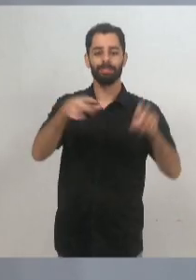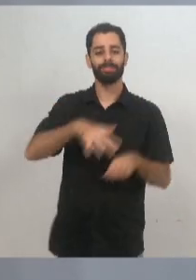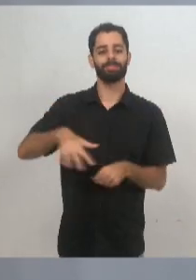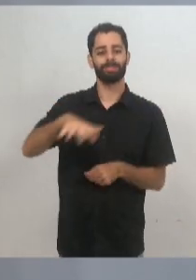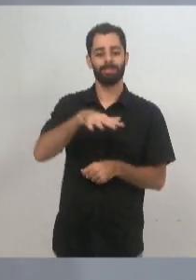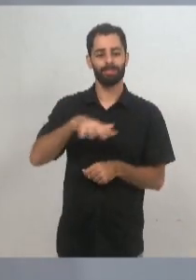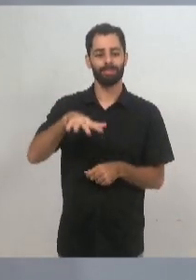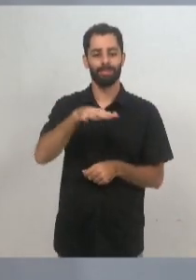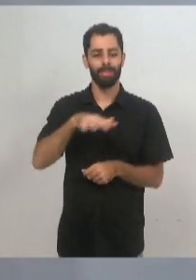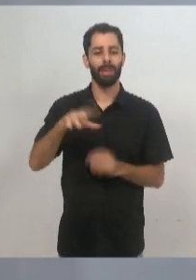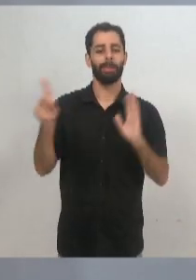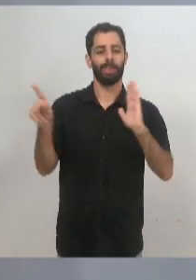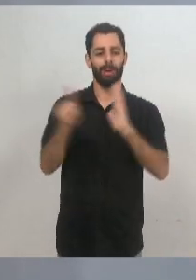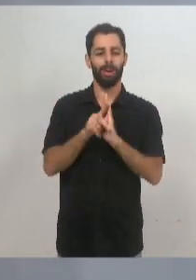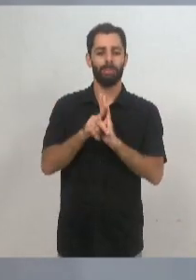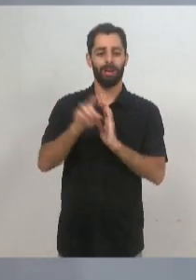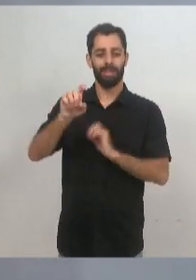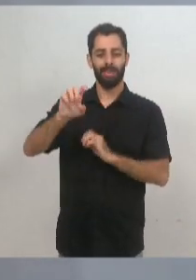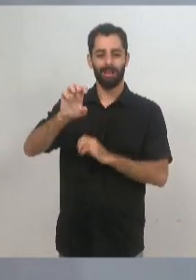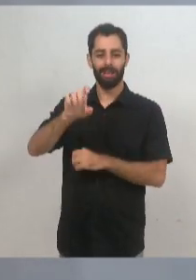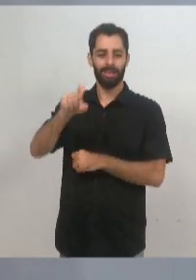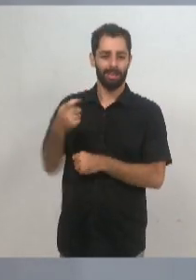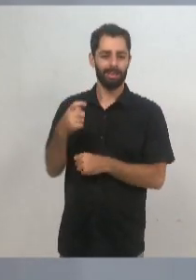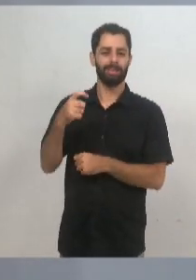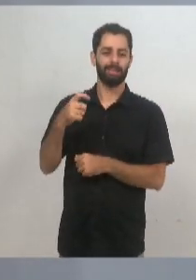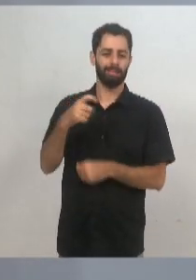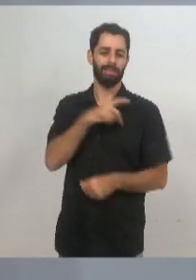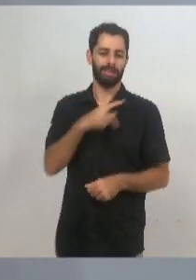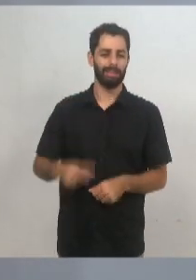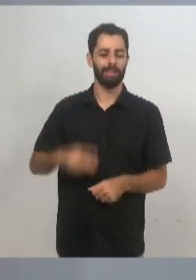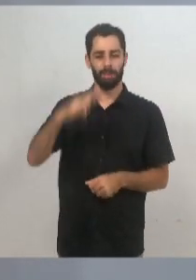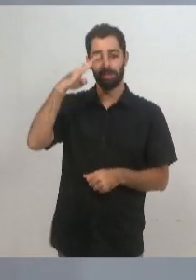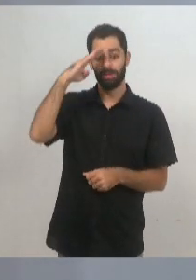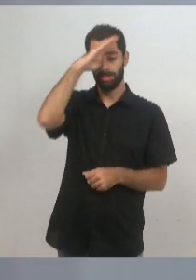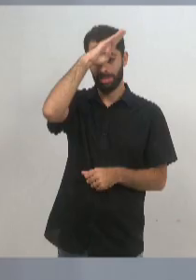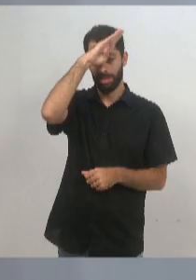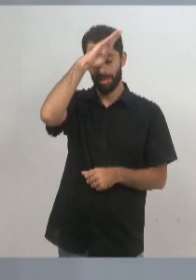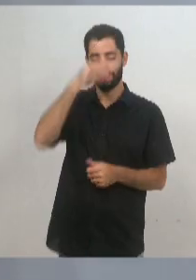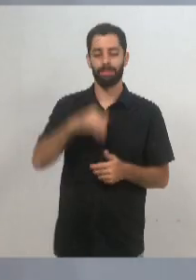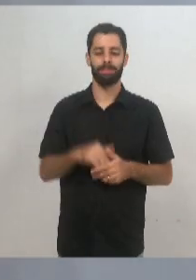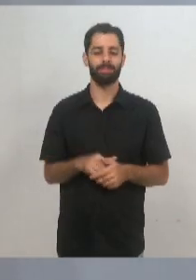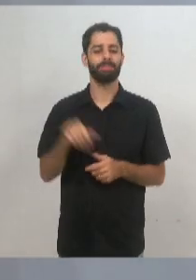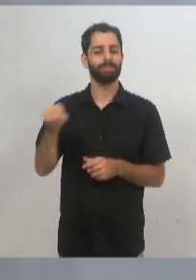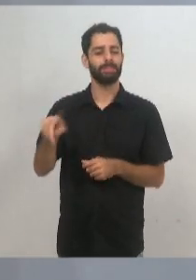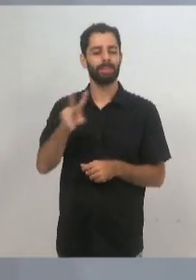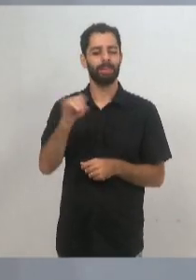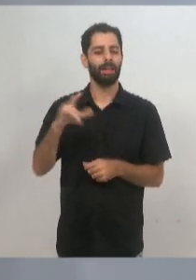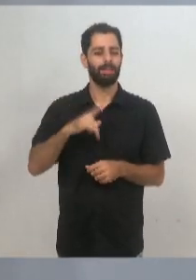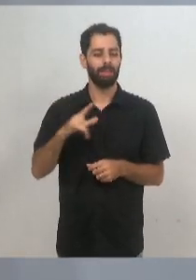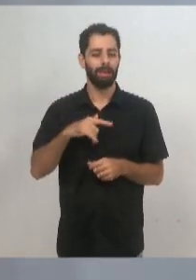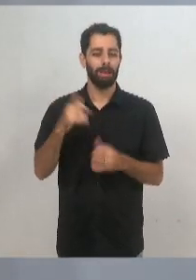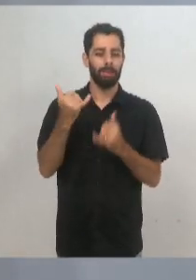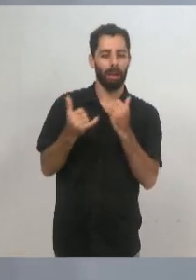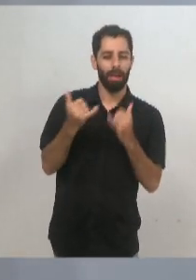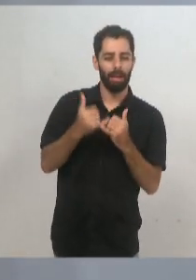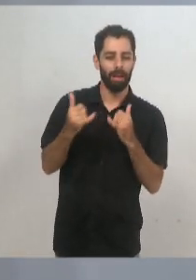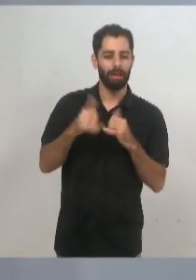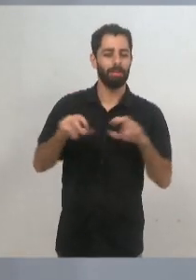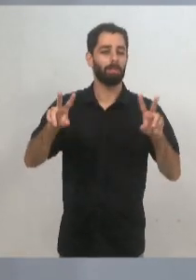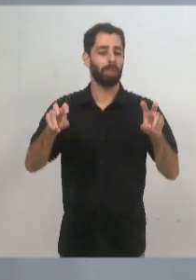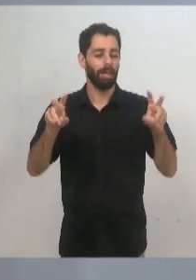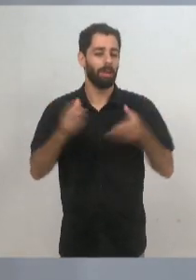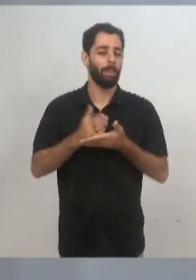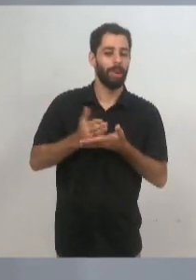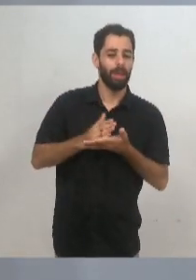propriamente do ex-presidente Bolsonaro, ele vai ter o meio foro privilegiado,